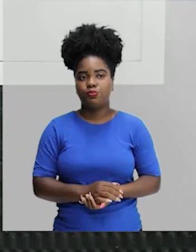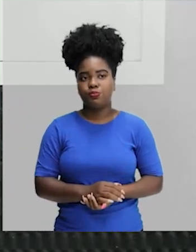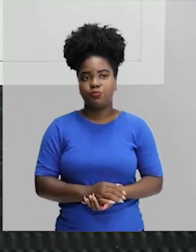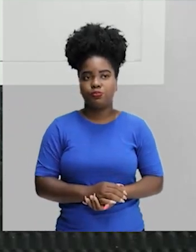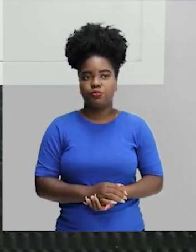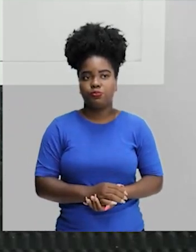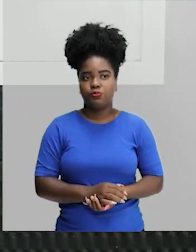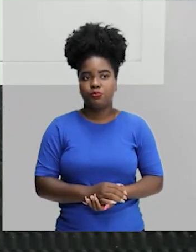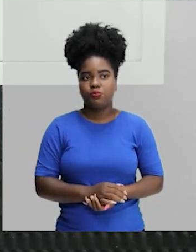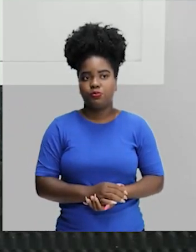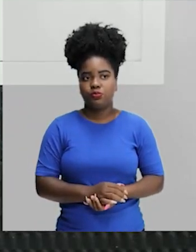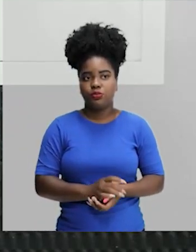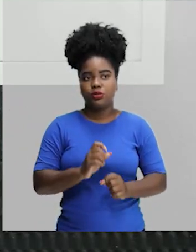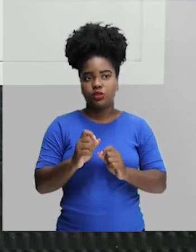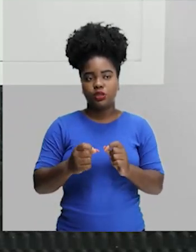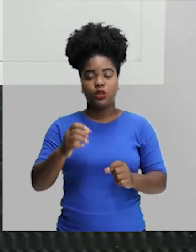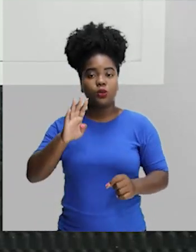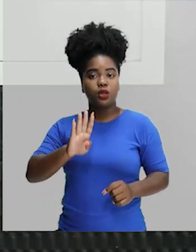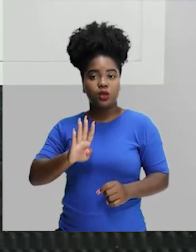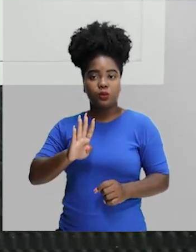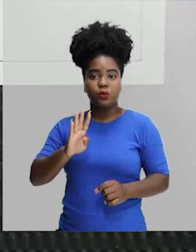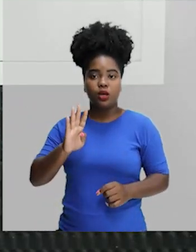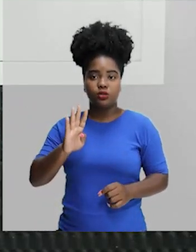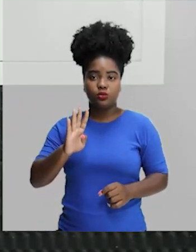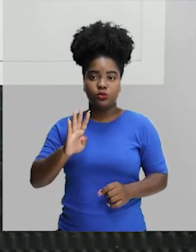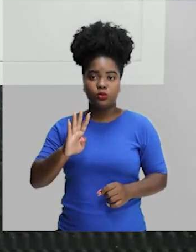Certo? Aí eu vou ter 4/3